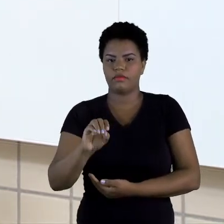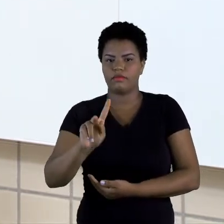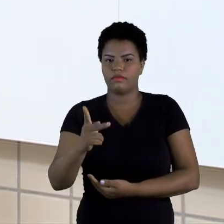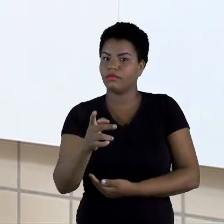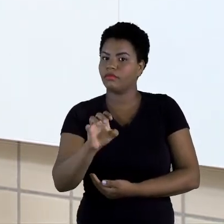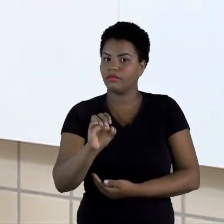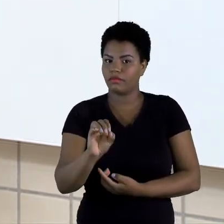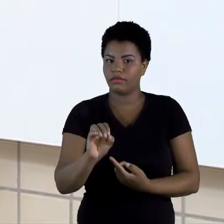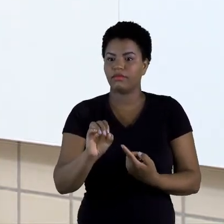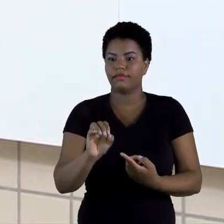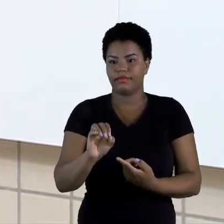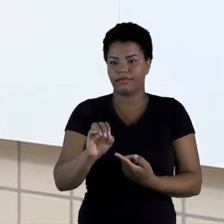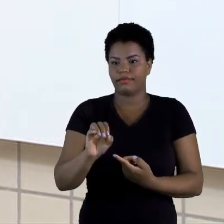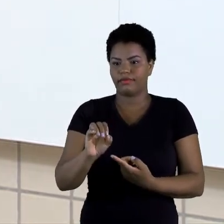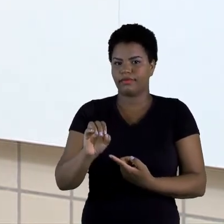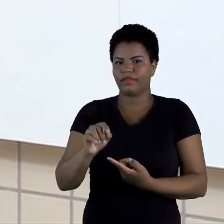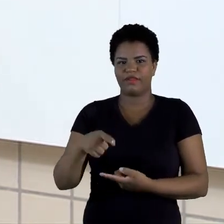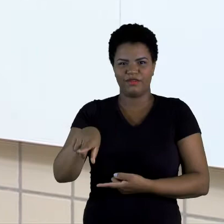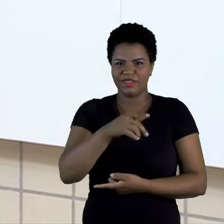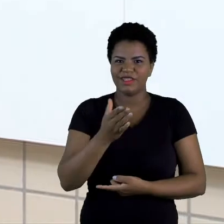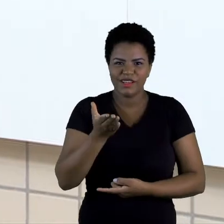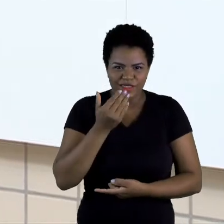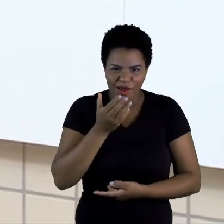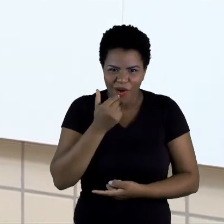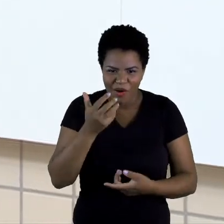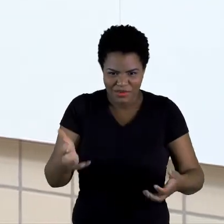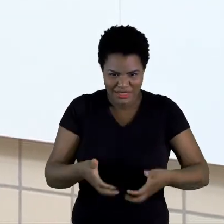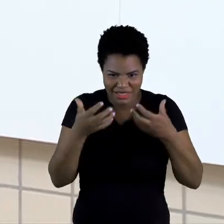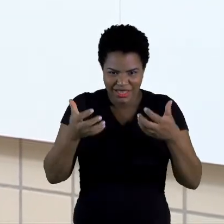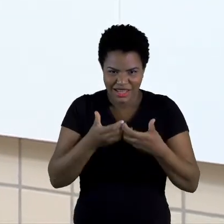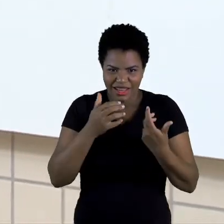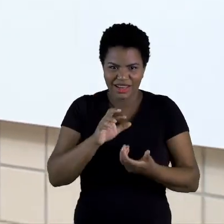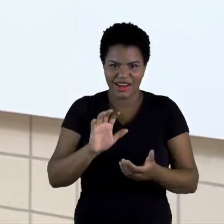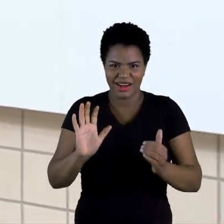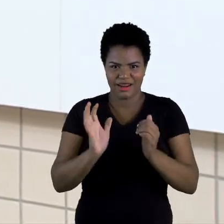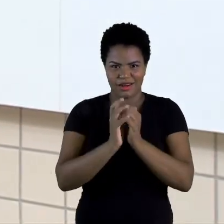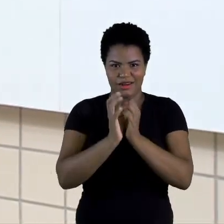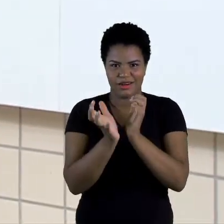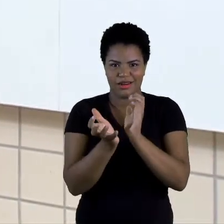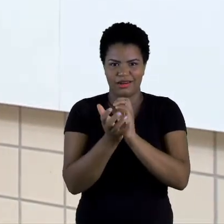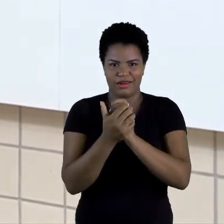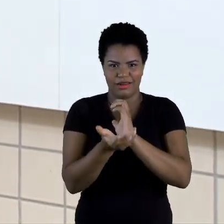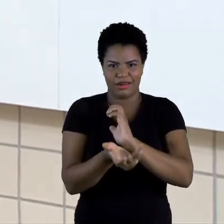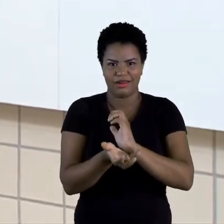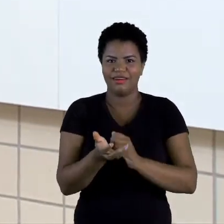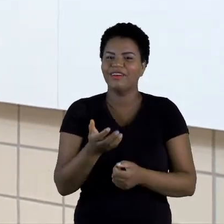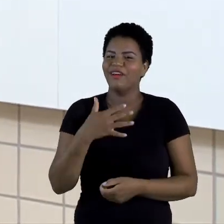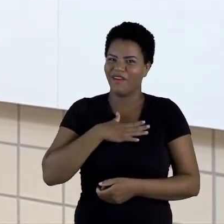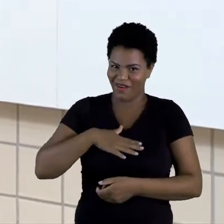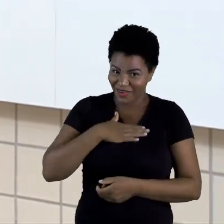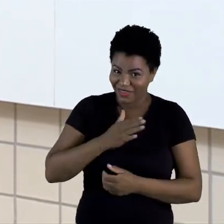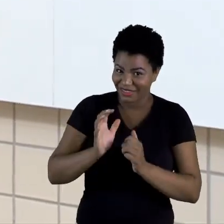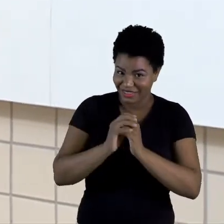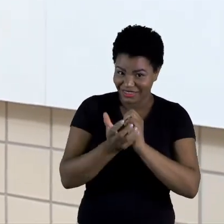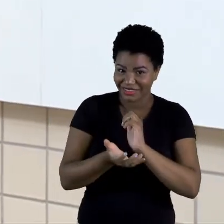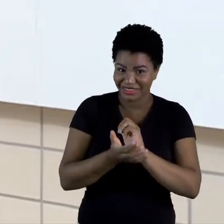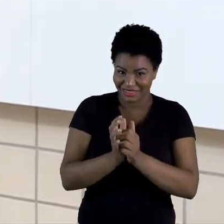repolho? Olha só, quem come repolho na salada? Vou subir ela pra cá. Gostam de repolho?